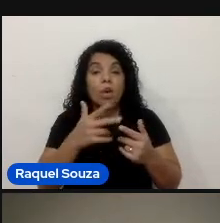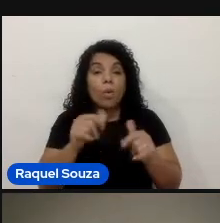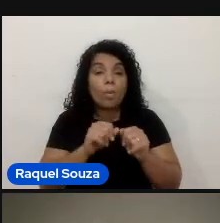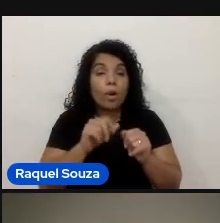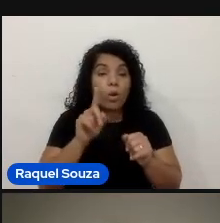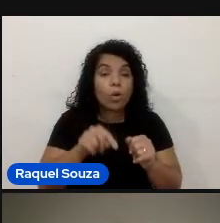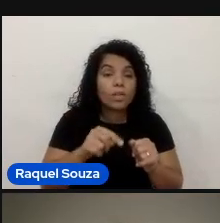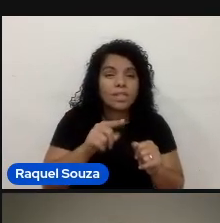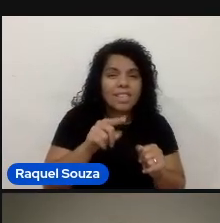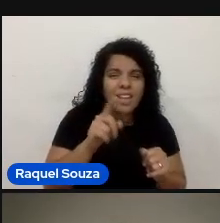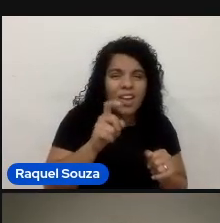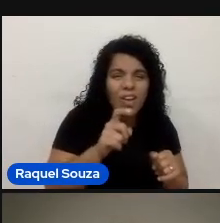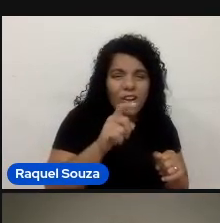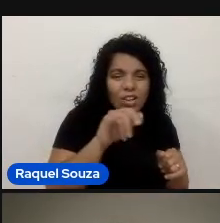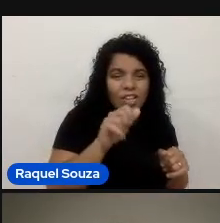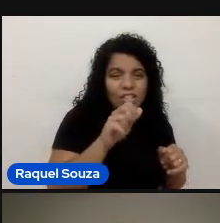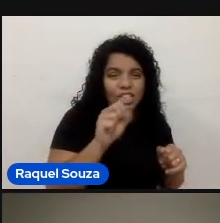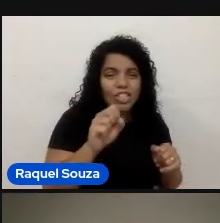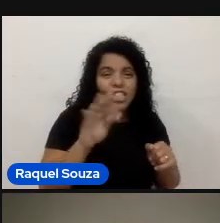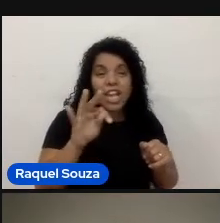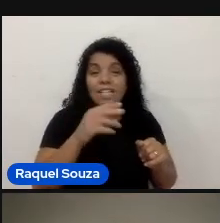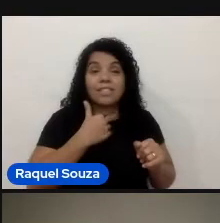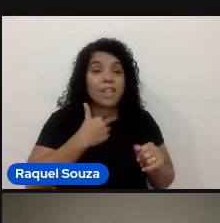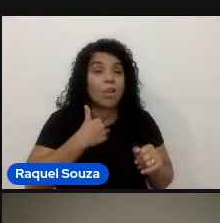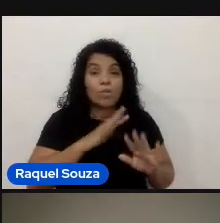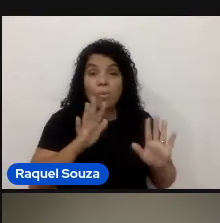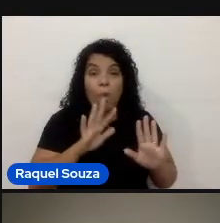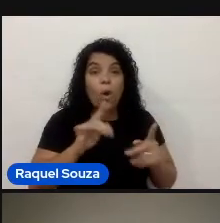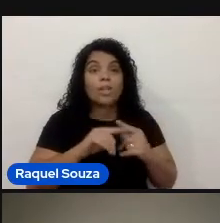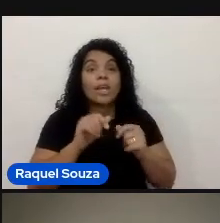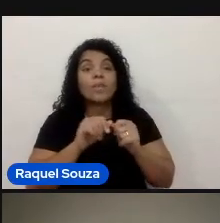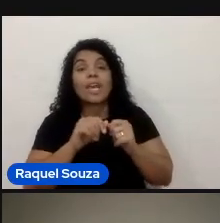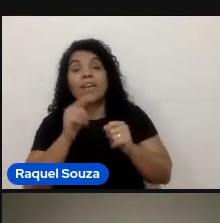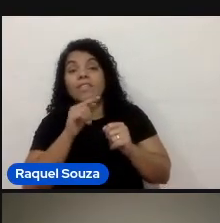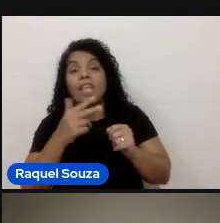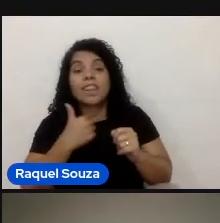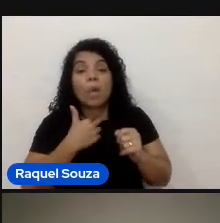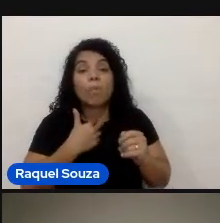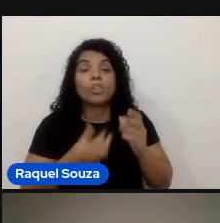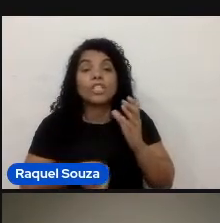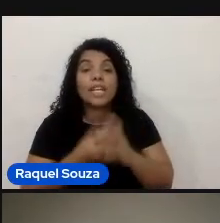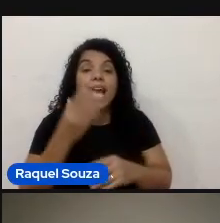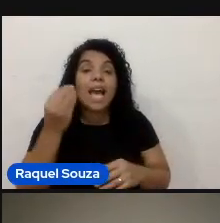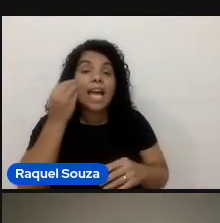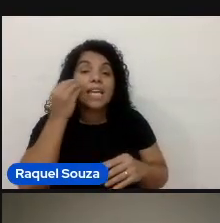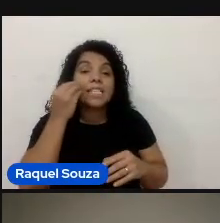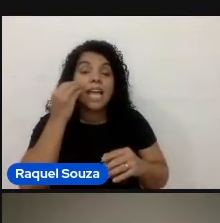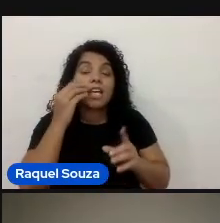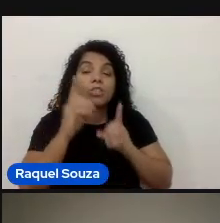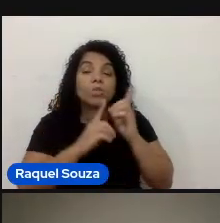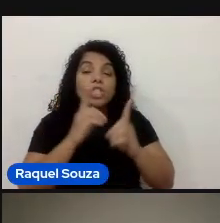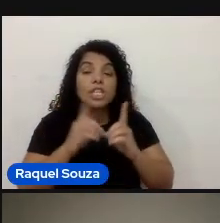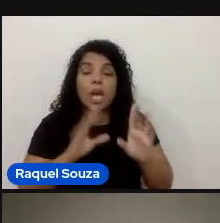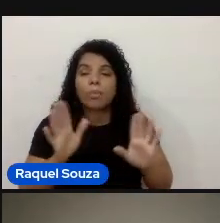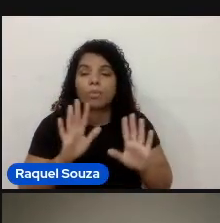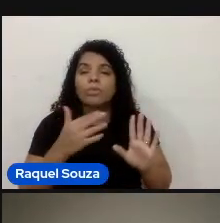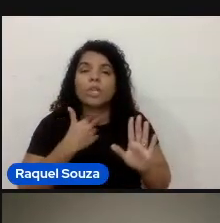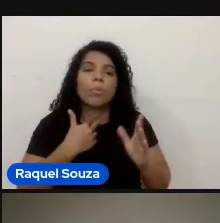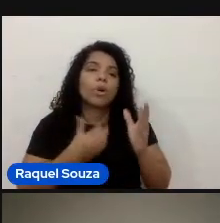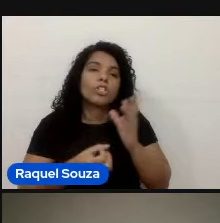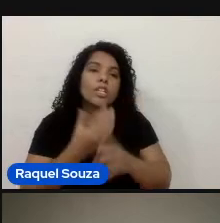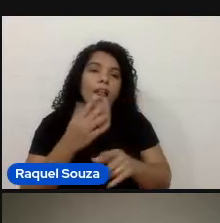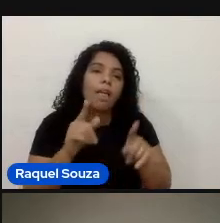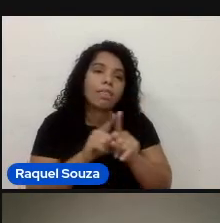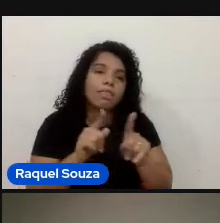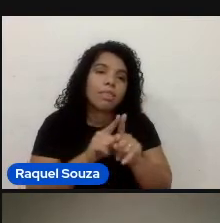foi um empecilho quando eu trabalhava com ele, é que você não pode criar um teste dinamicamente. Você não pode também